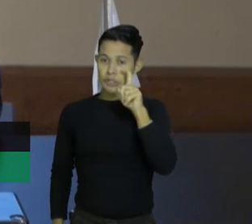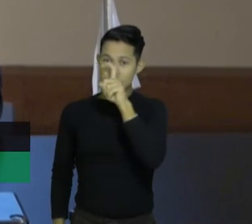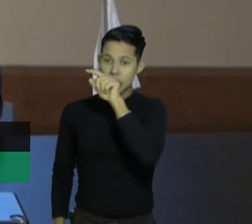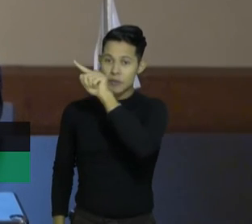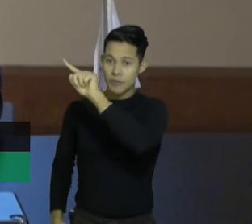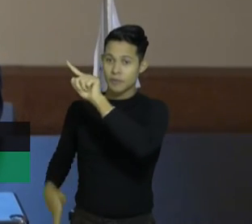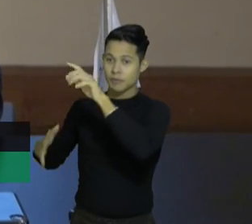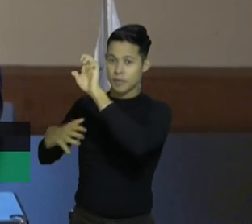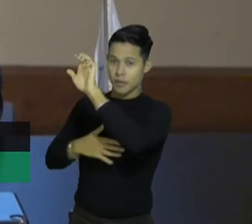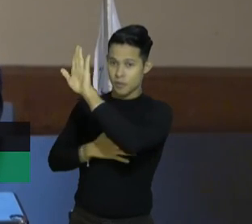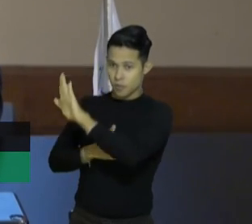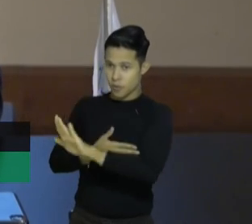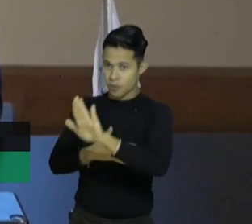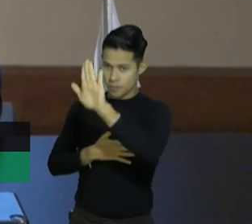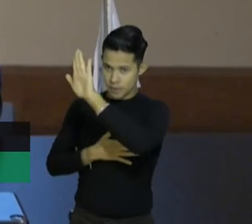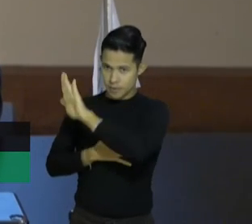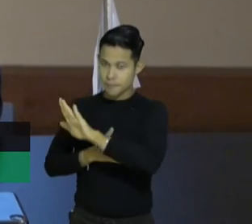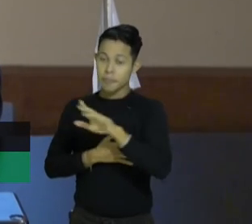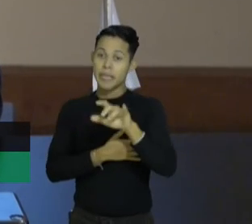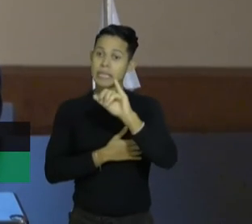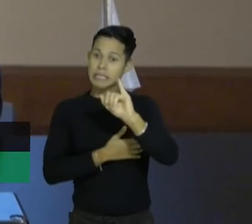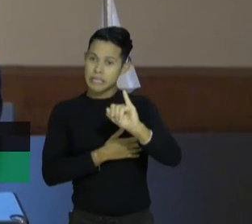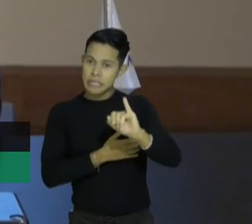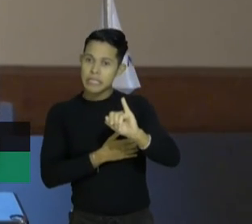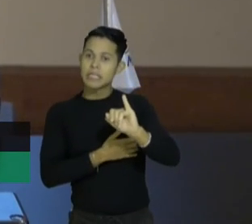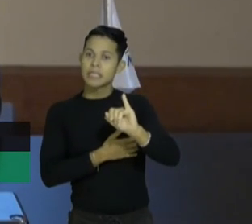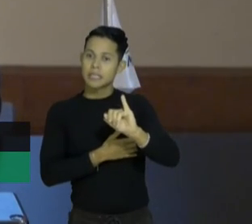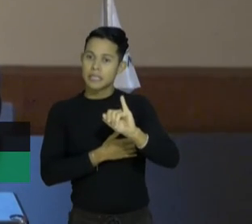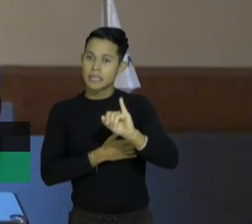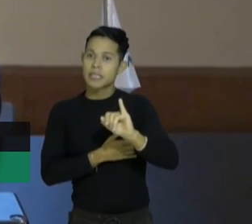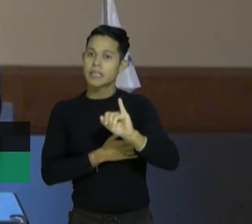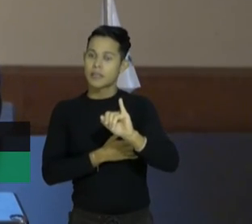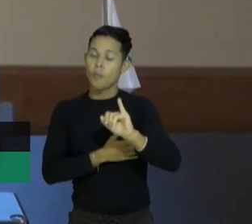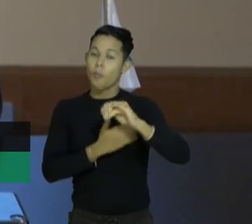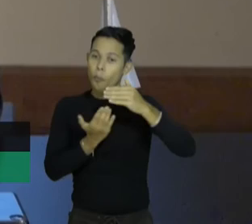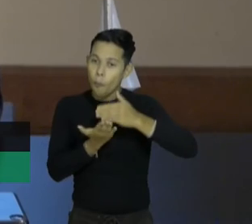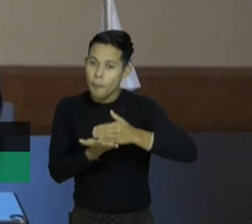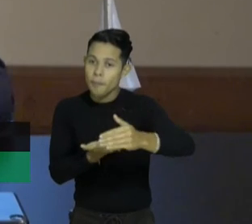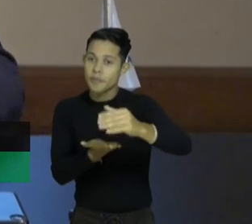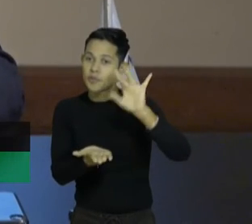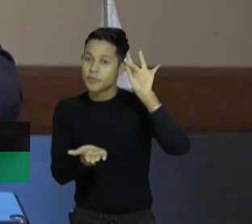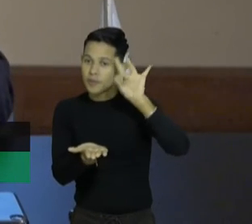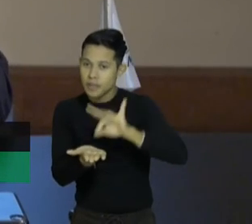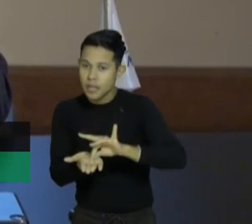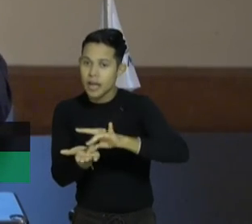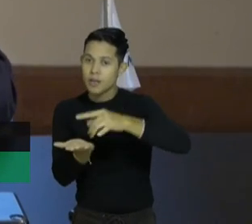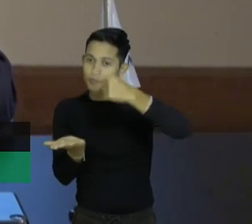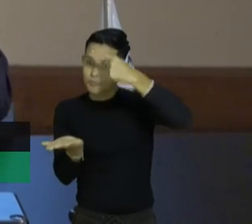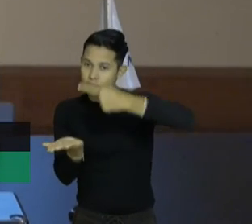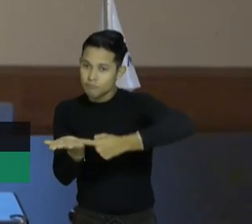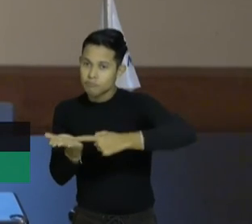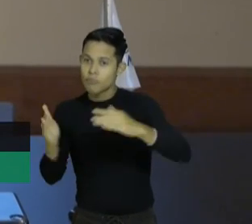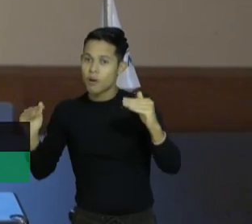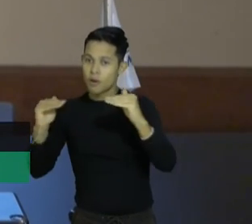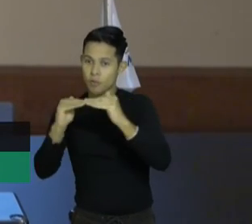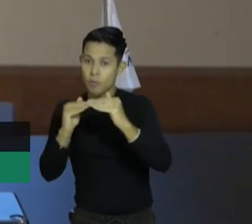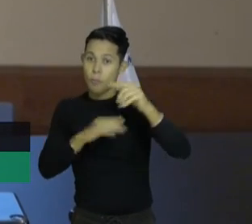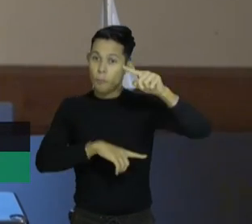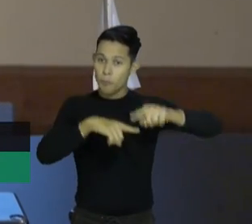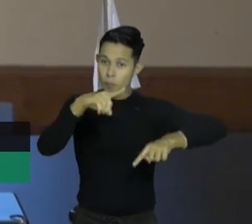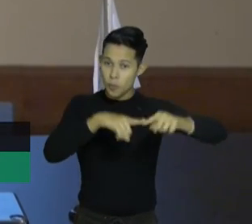abrirmos eh de fato eh uma acordo que o nosso produto possa chegar na